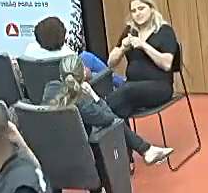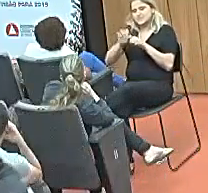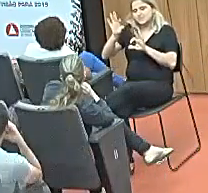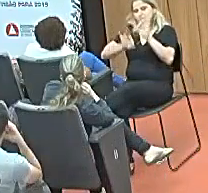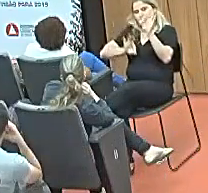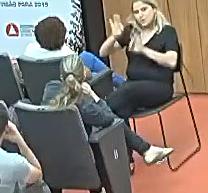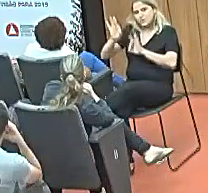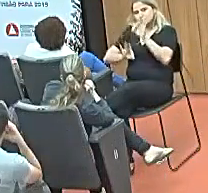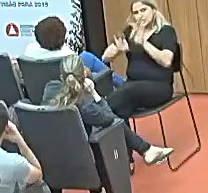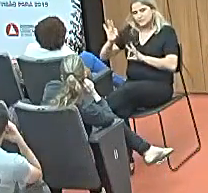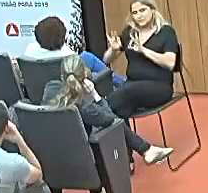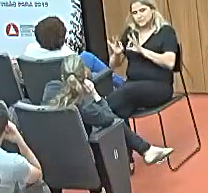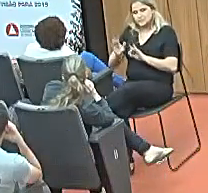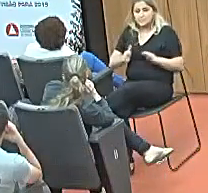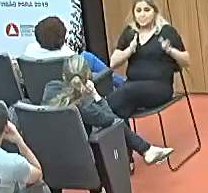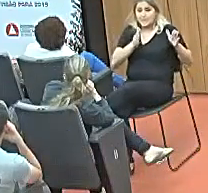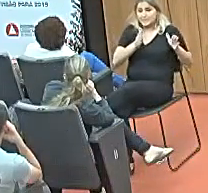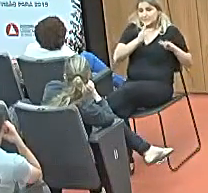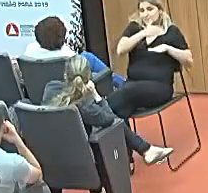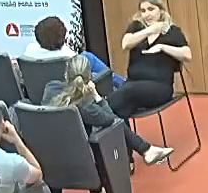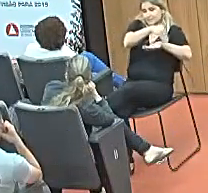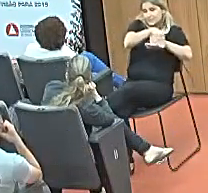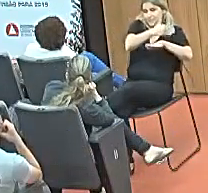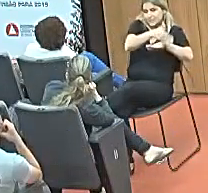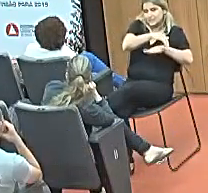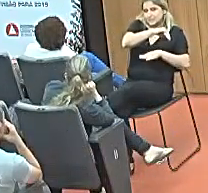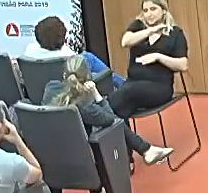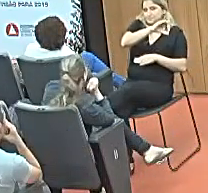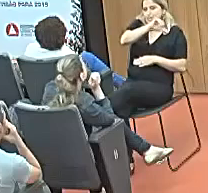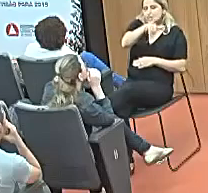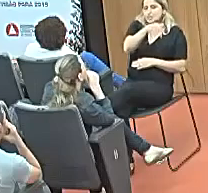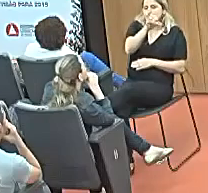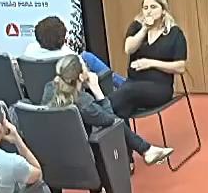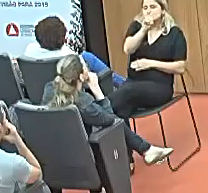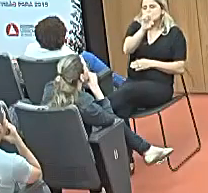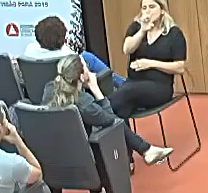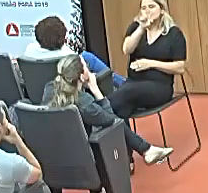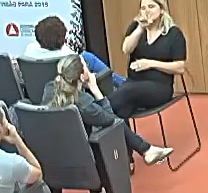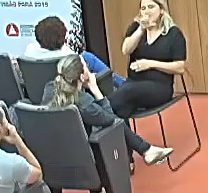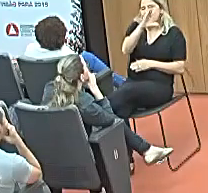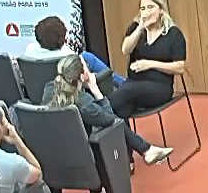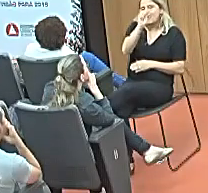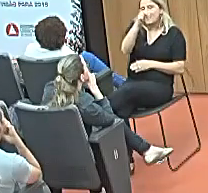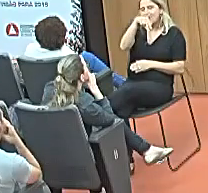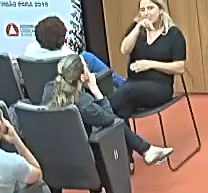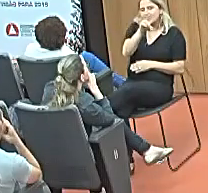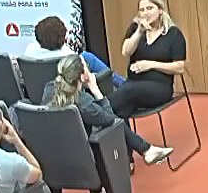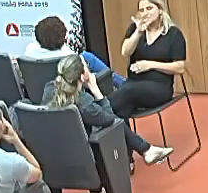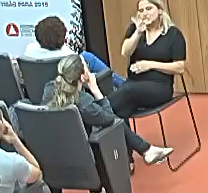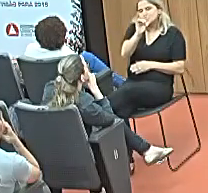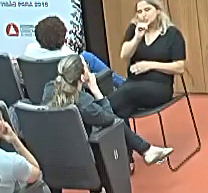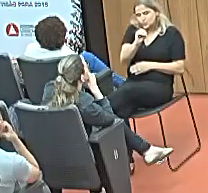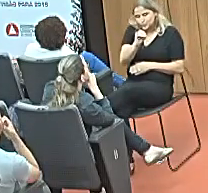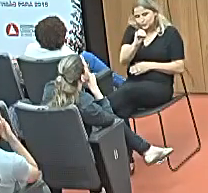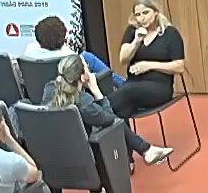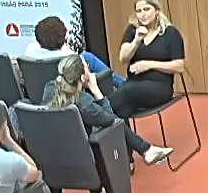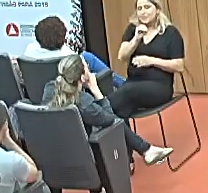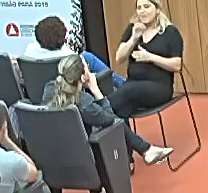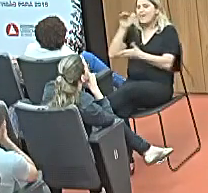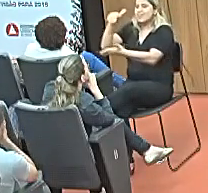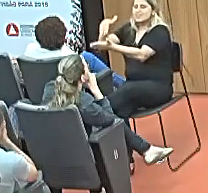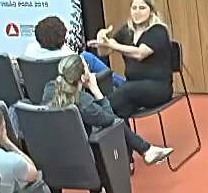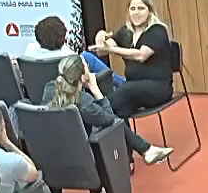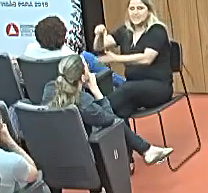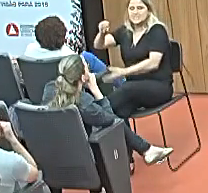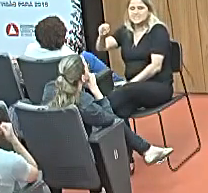entre a avenida josé cândido da silveira e o trecho de sabará entre sabará